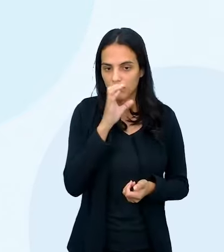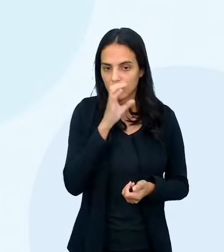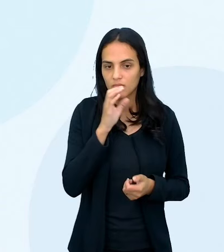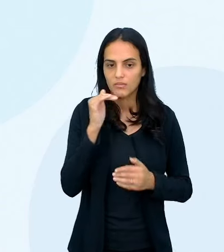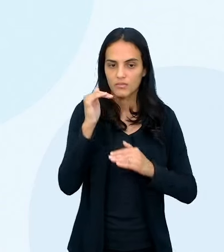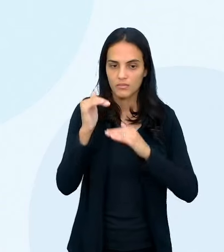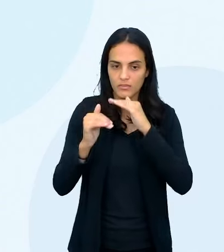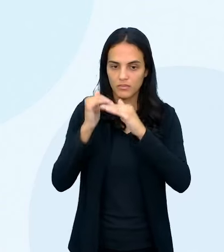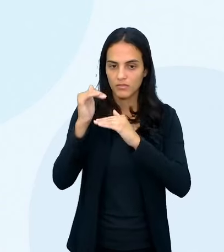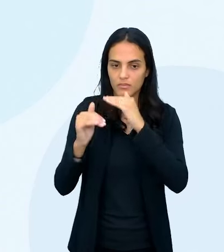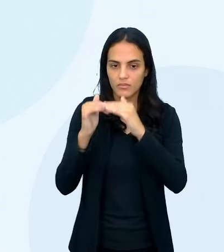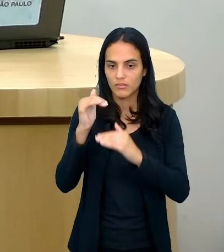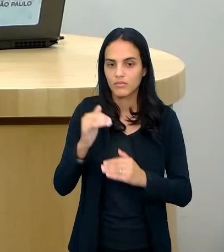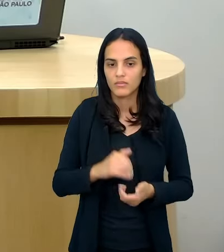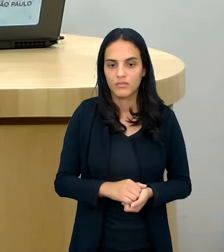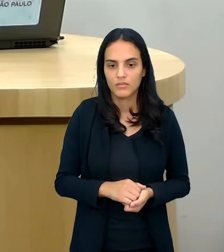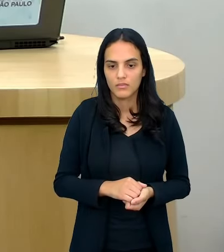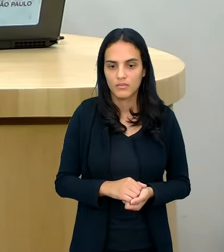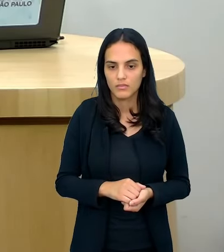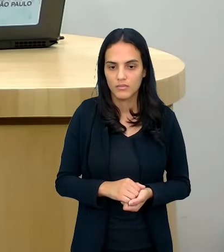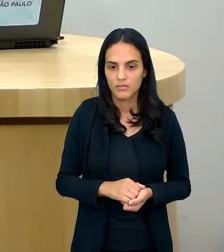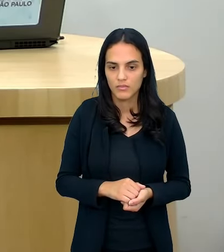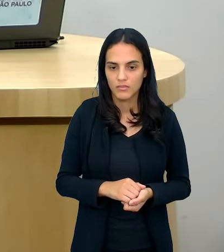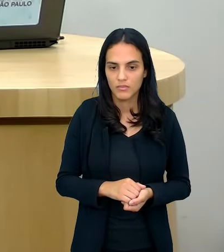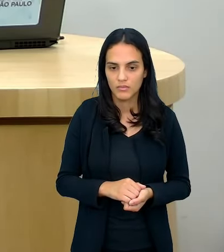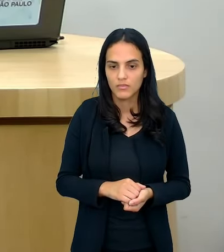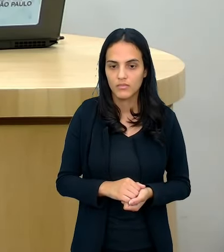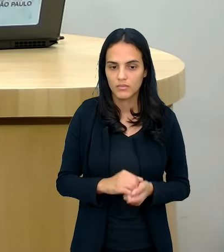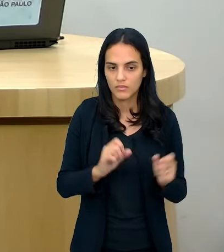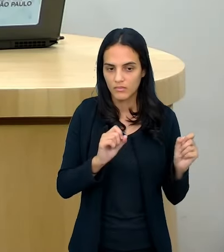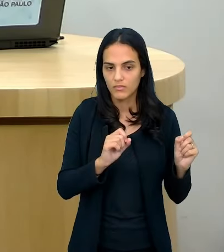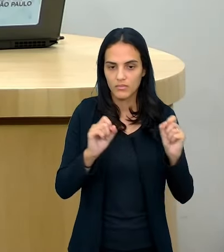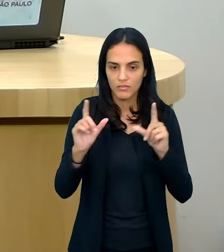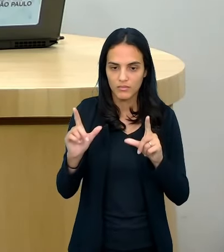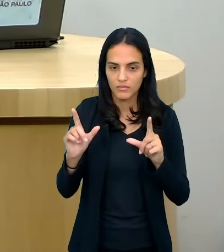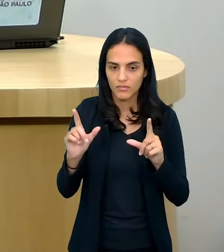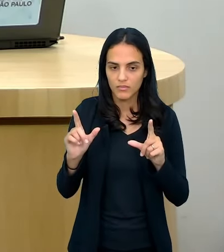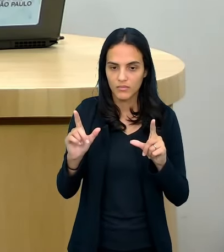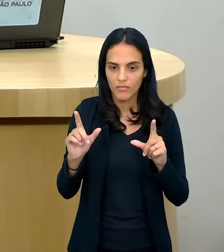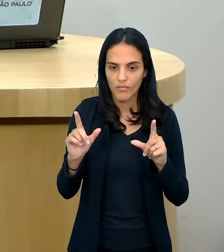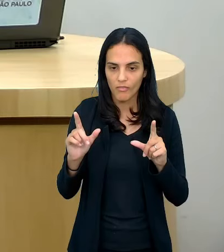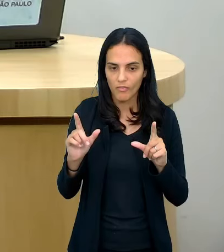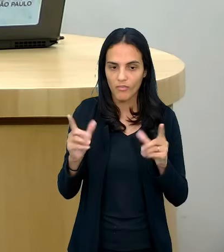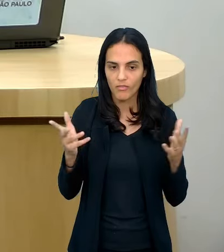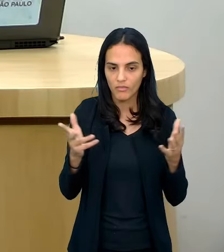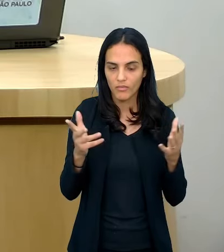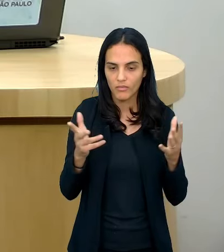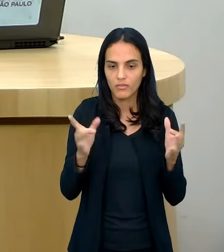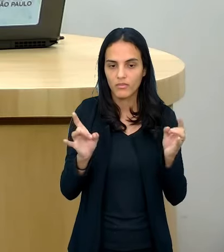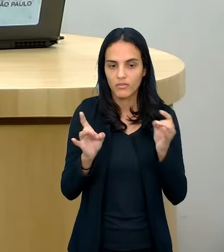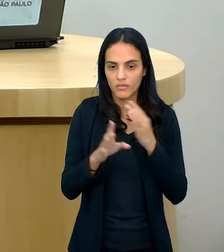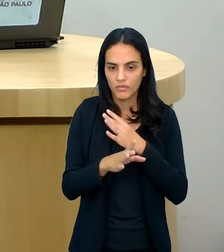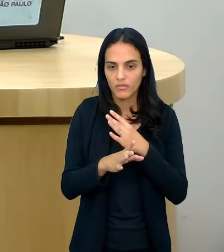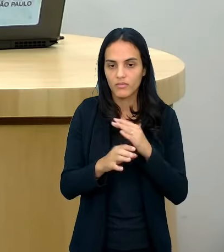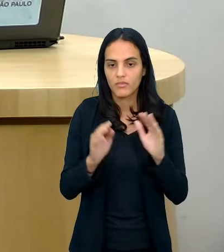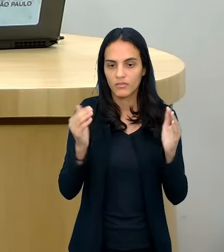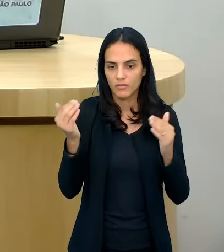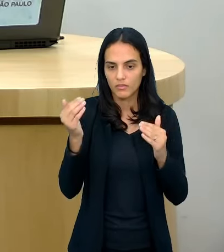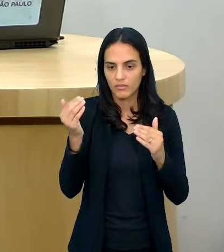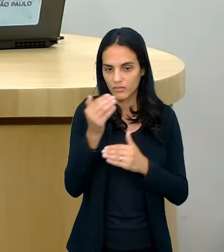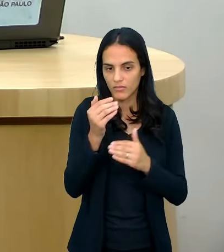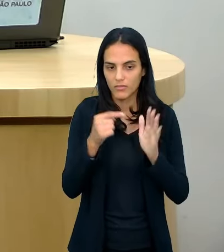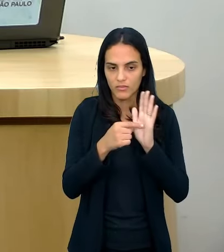agora, Isis? A gente vai deixar o desdobramento para vocês na tela, tá? Então, a gente vai se despedir, eu e a Paula, e deixar o